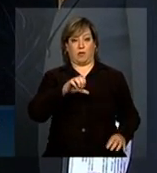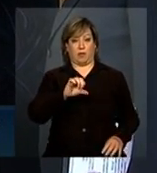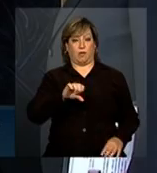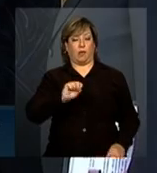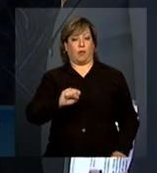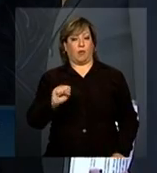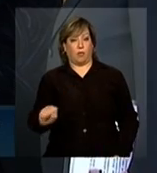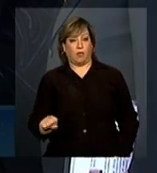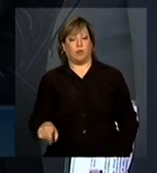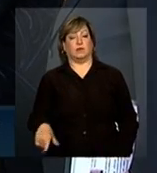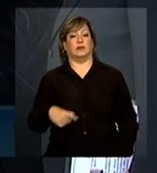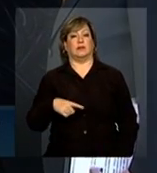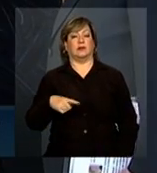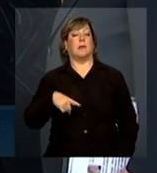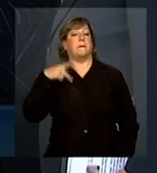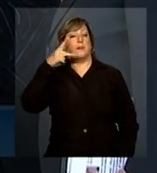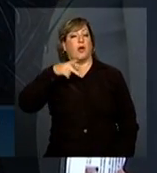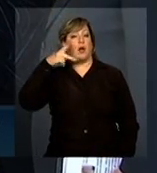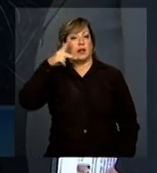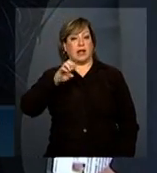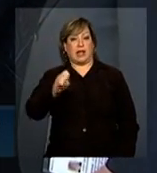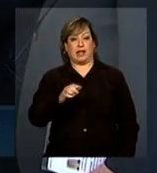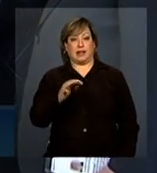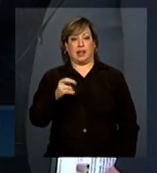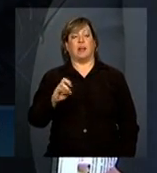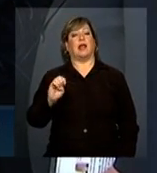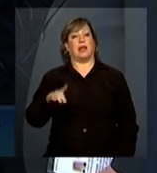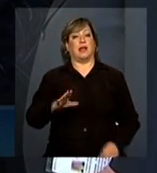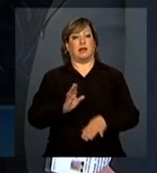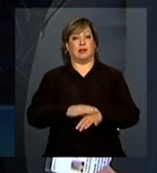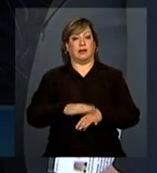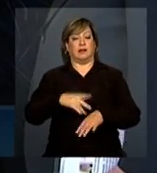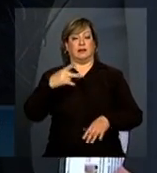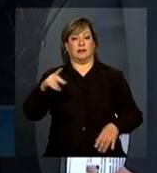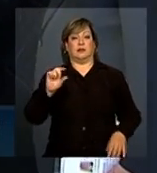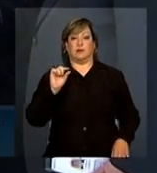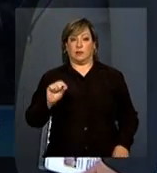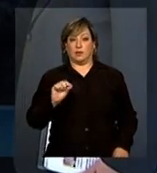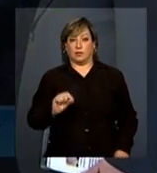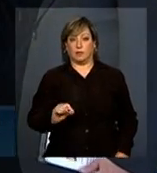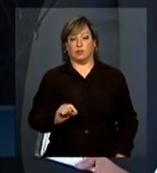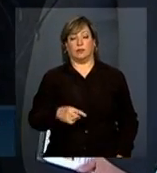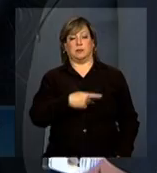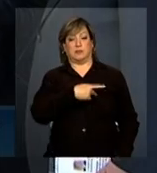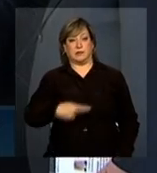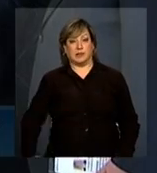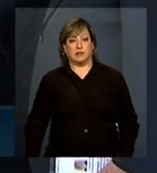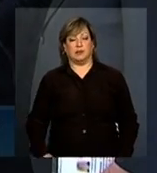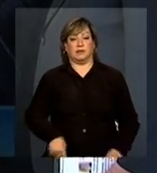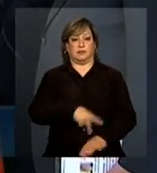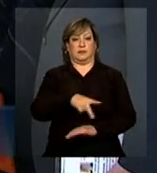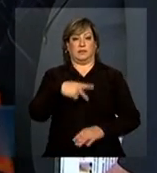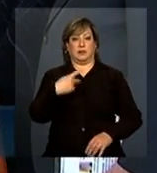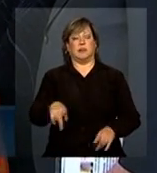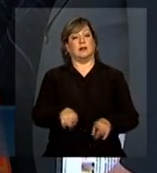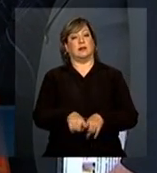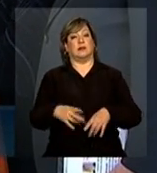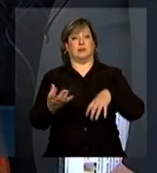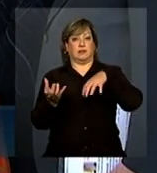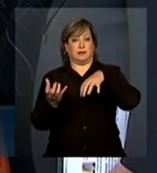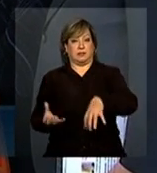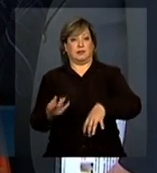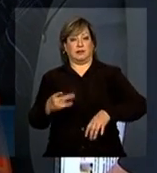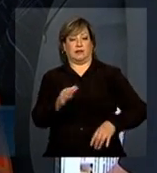a política externa é de competência do Poder Executivo Federal, cabendo então ao Legislativo Federal